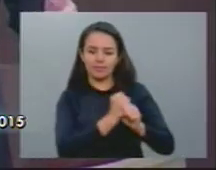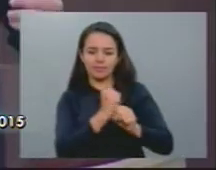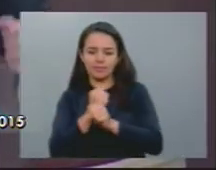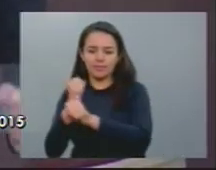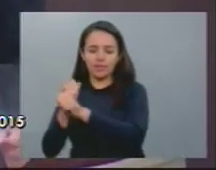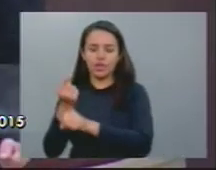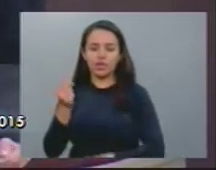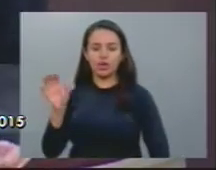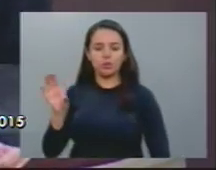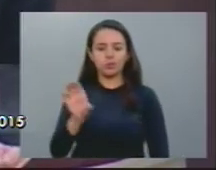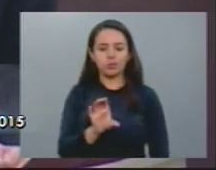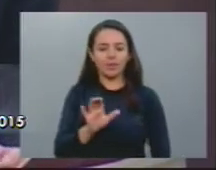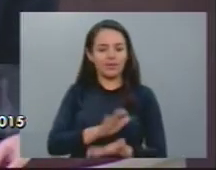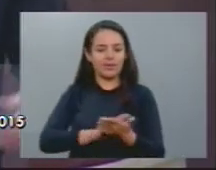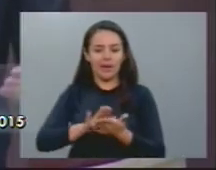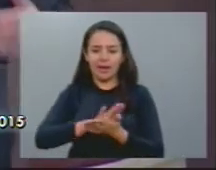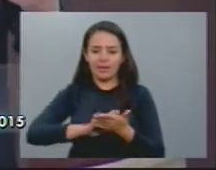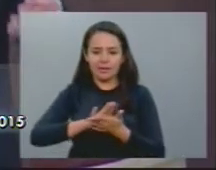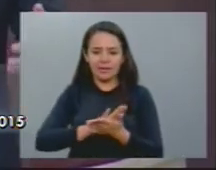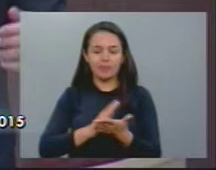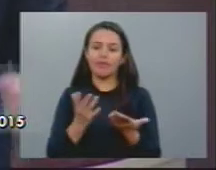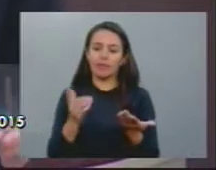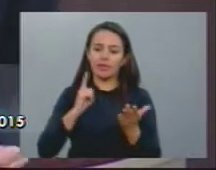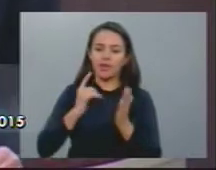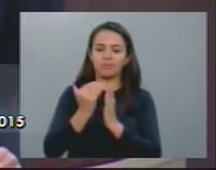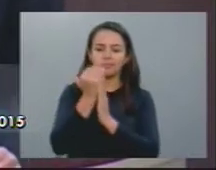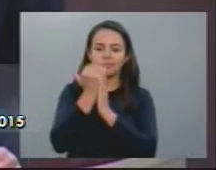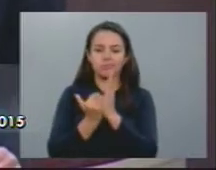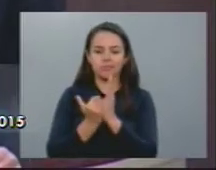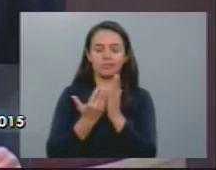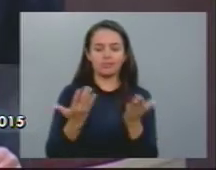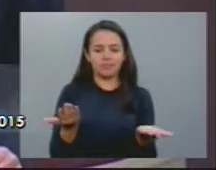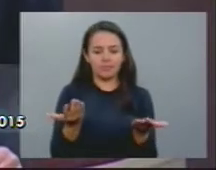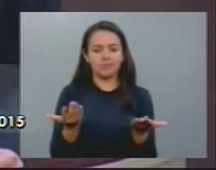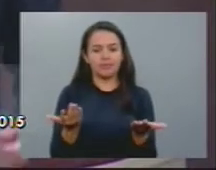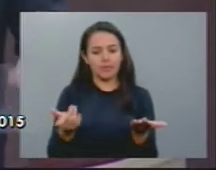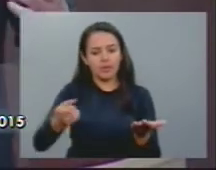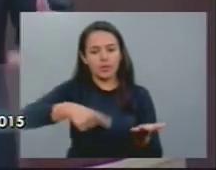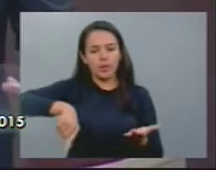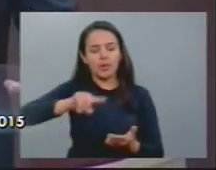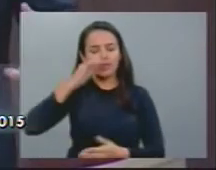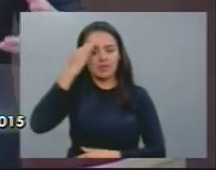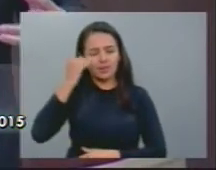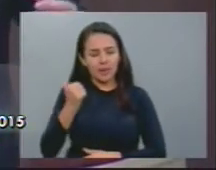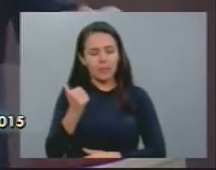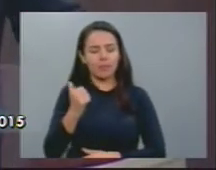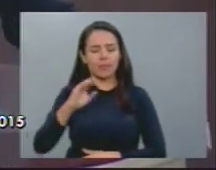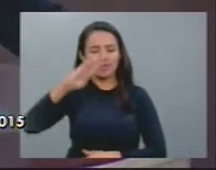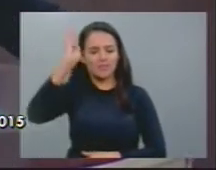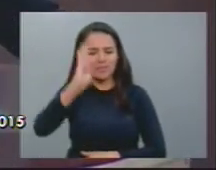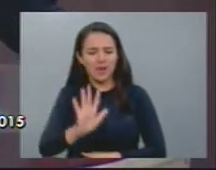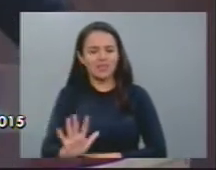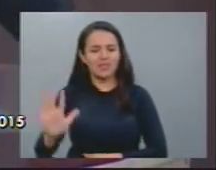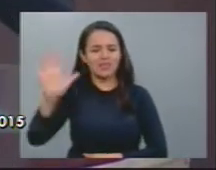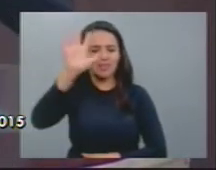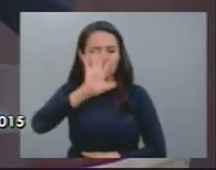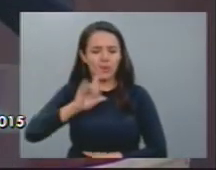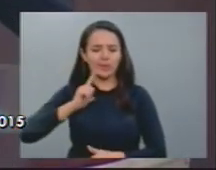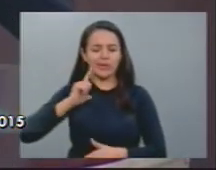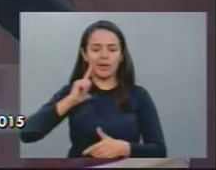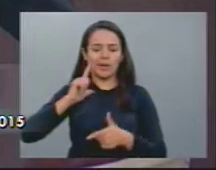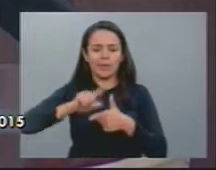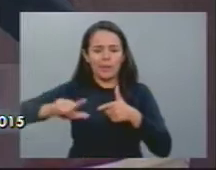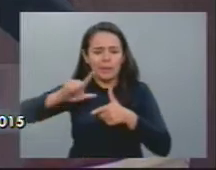de ser necessário para conter o déficit urbano no Brasil, também é uma política com